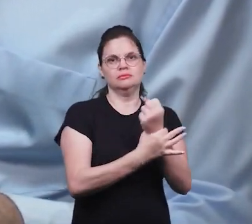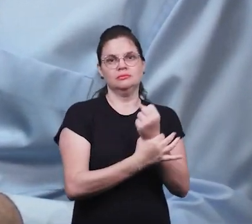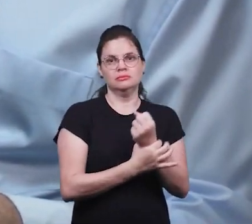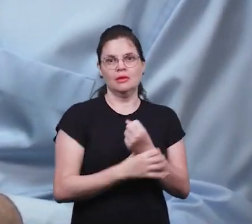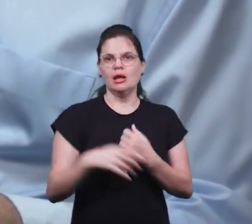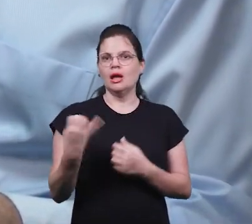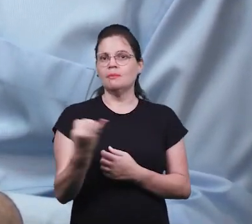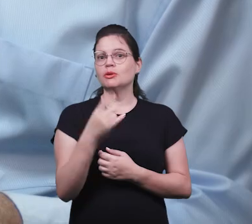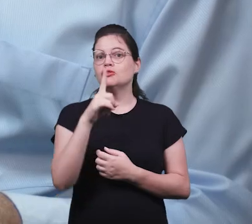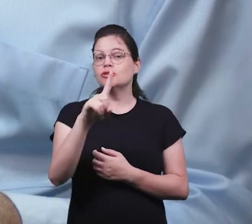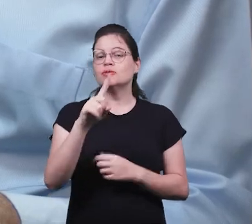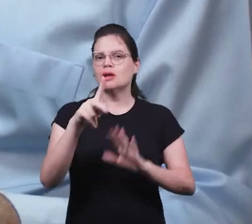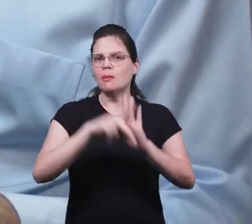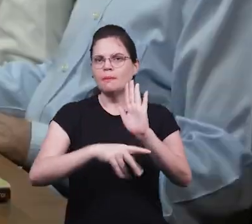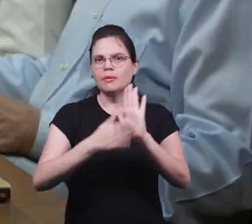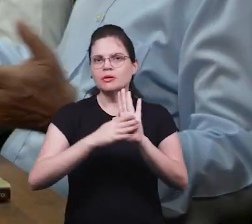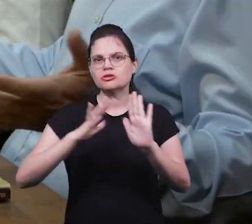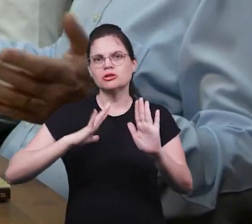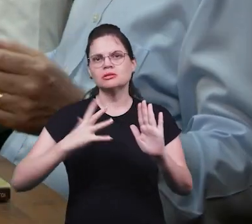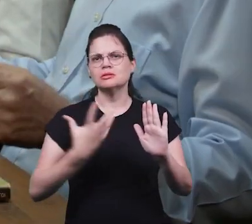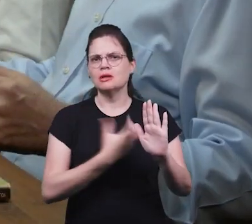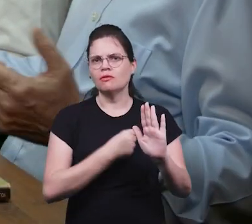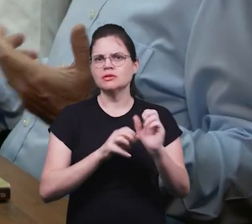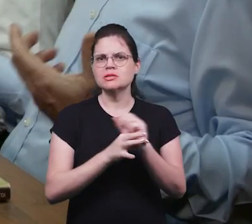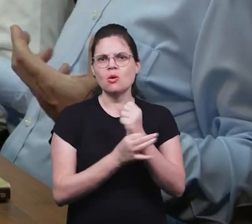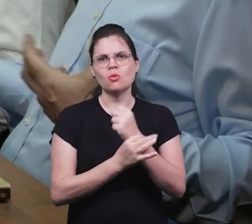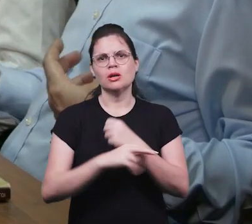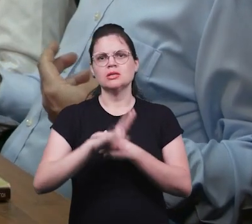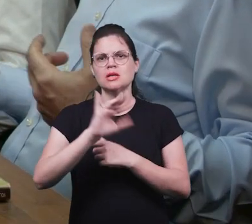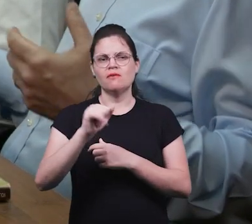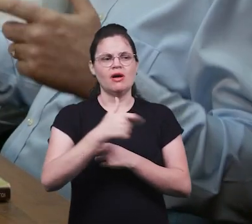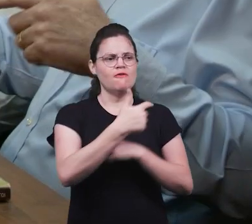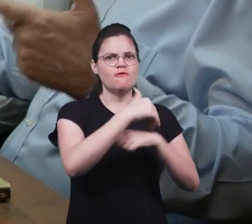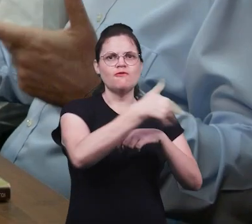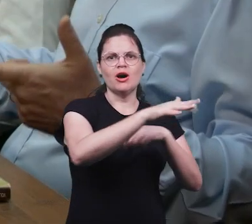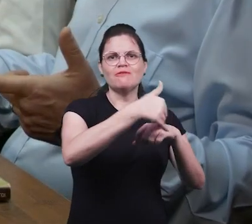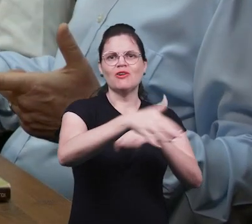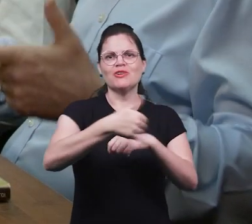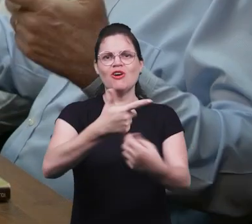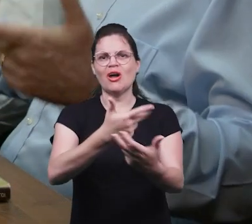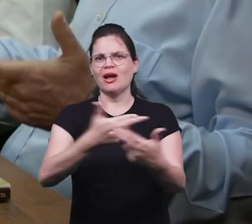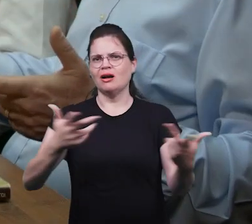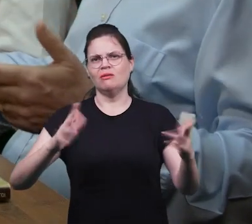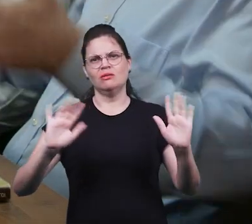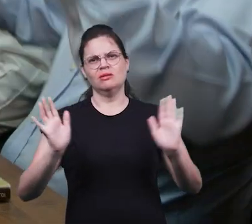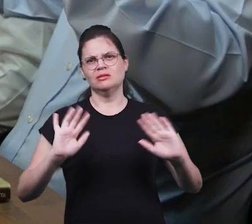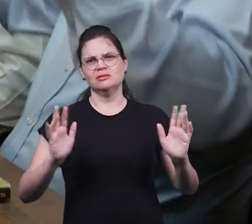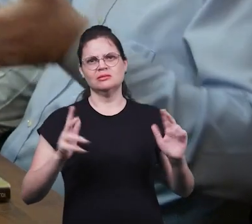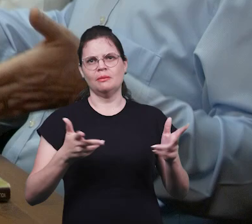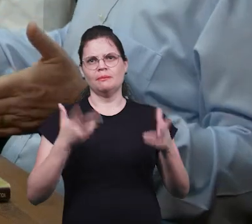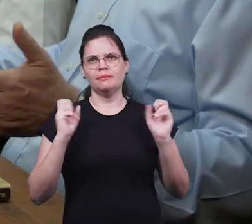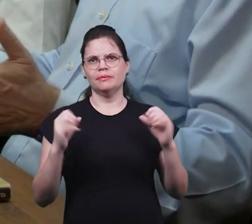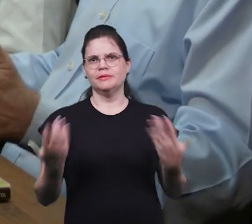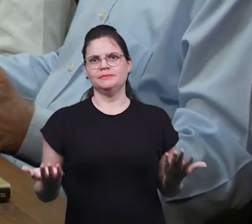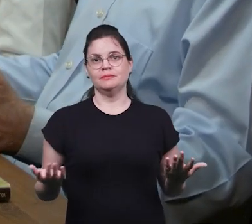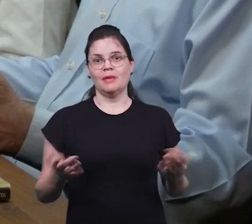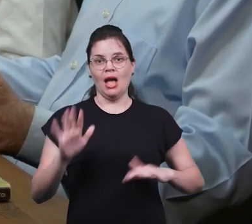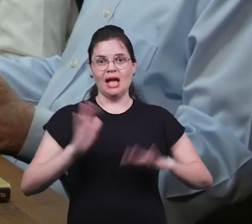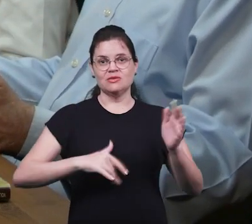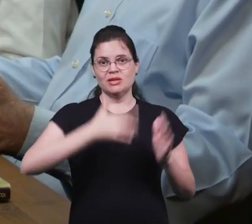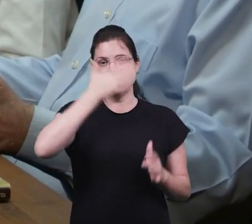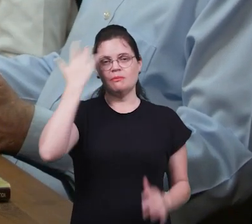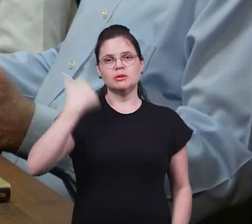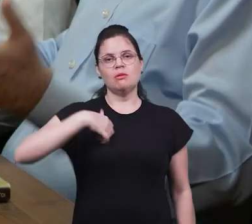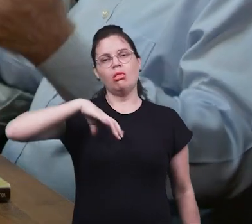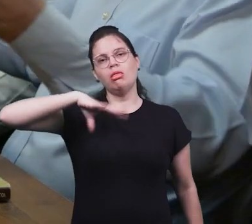é isso que vai te dar a salvação. Isso é o que importa, Isso é o que importa. Mas eles não perceberam. Tem muita gente que não está percebendo uma porta que está aberta